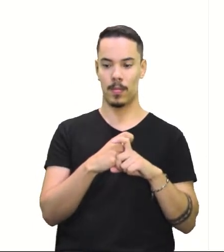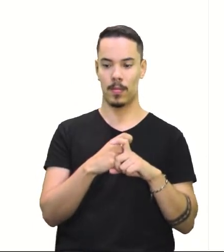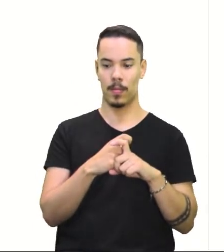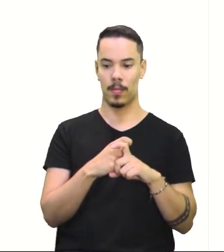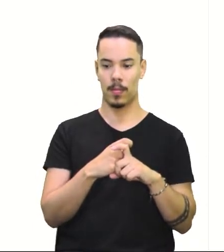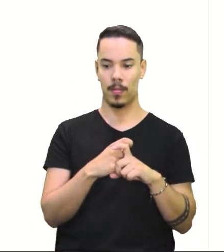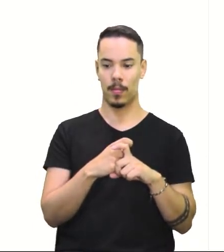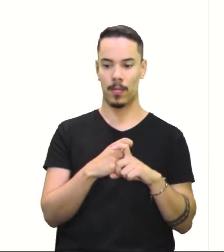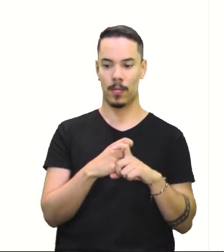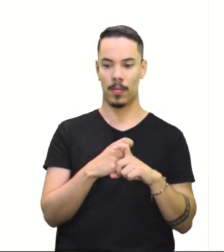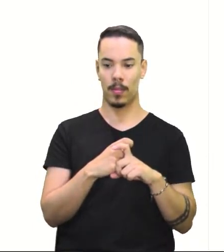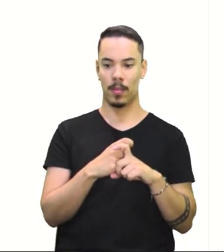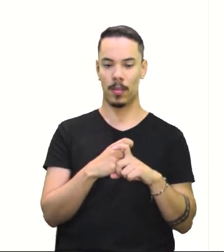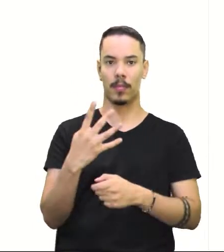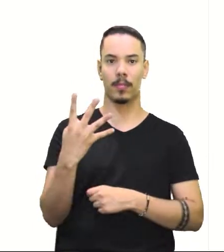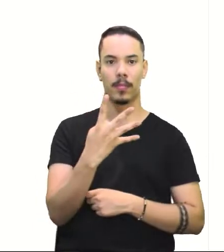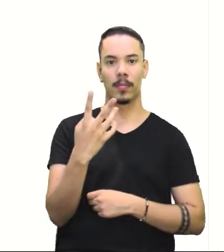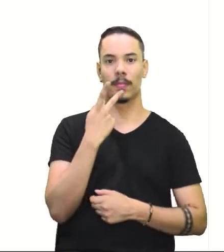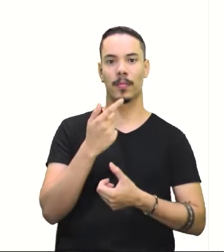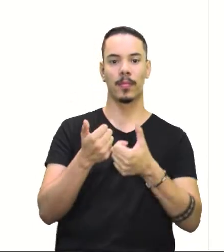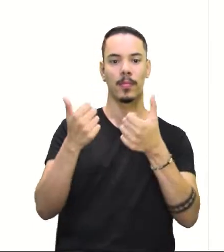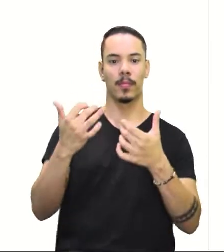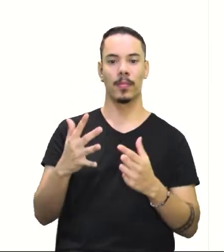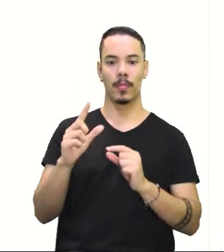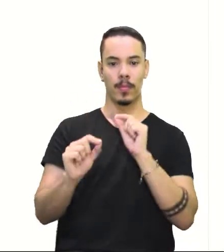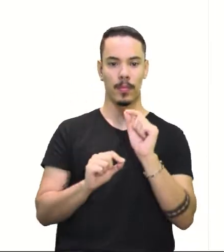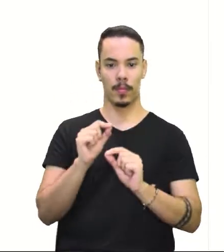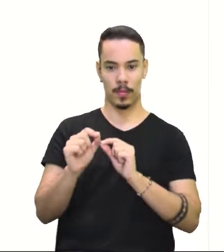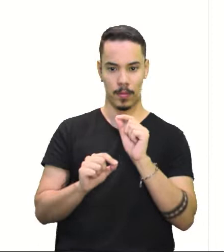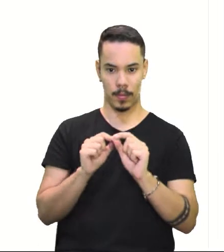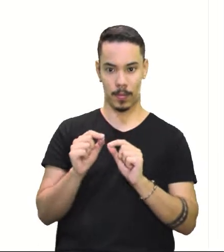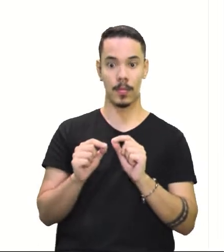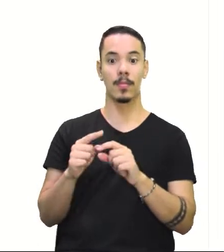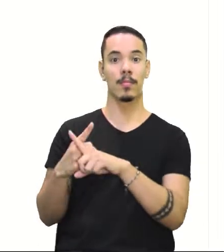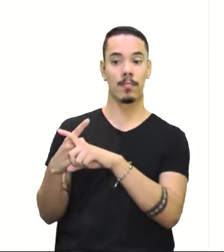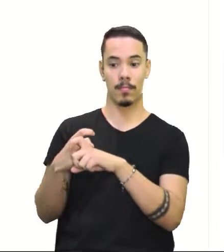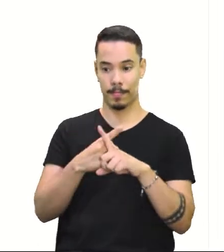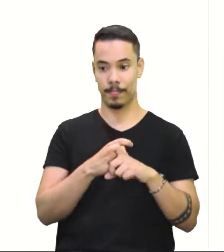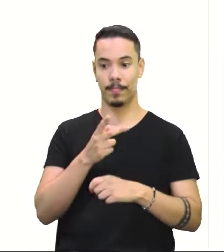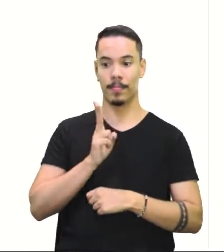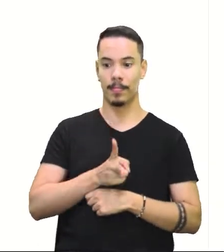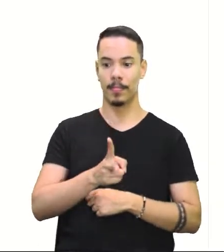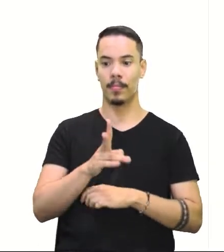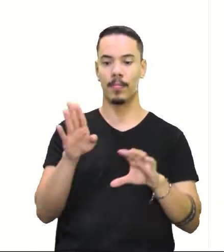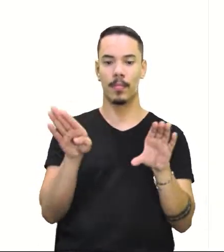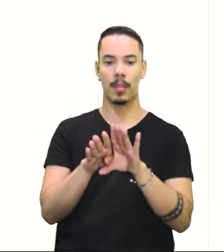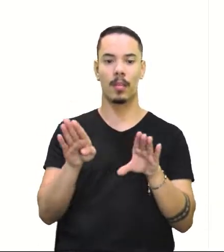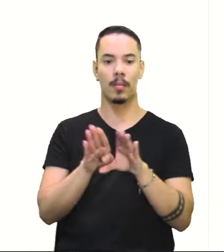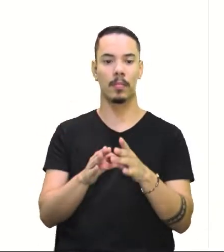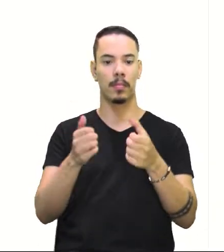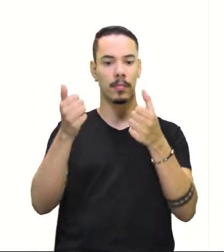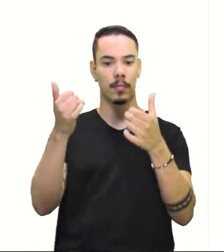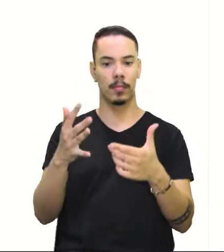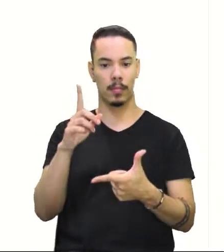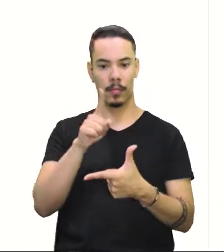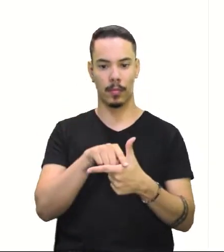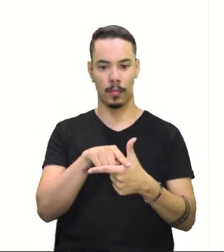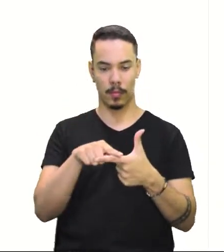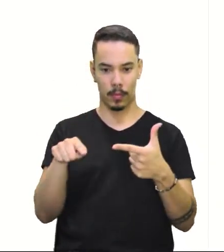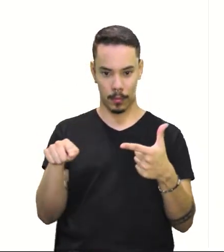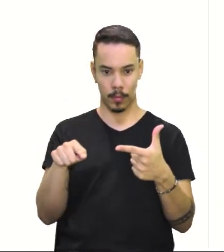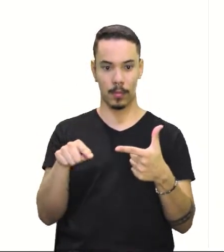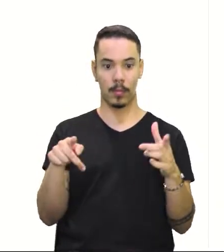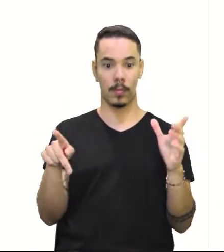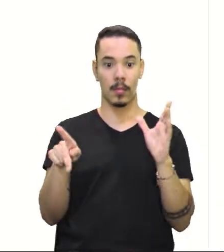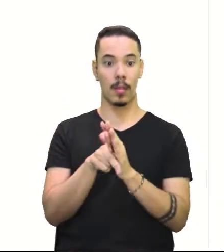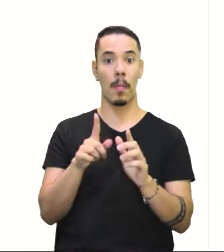parte 4 a gente vai ver o que mesmo? Operações com polinômios. Continuamos então? Isso. E agora vamos trabalhar divisão de polinômios, só